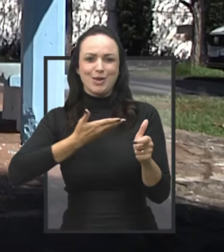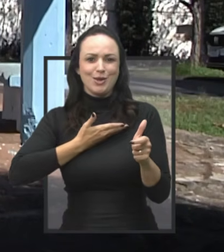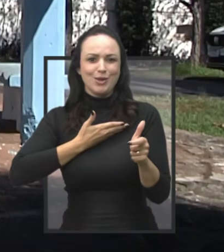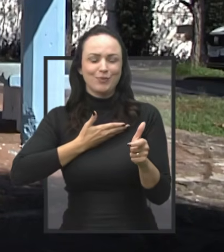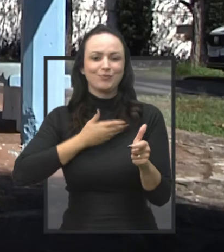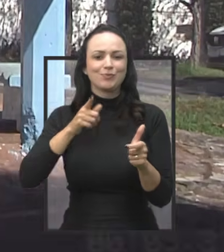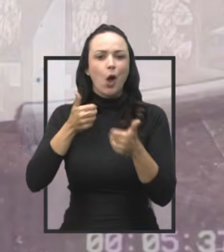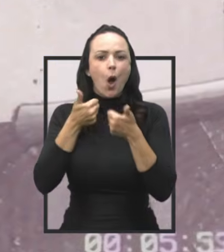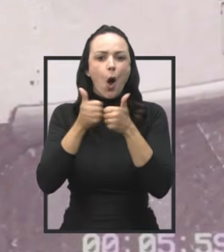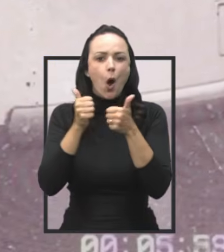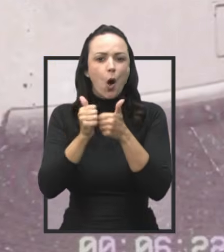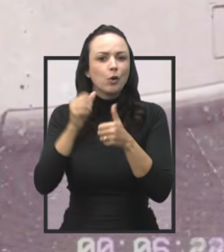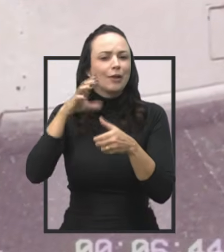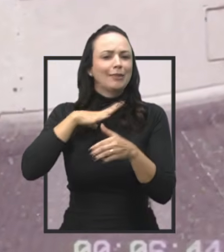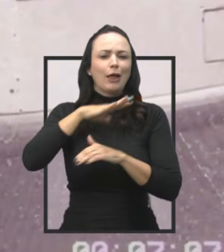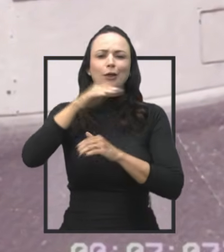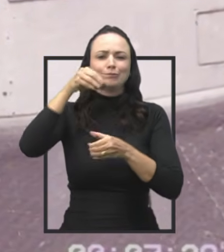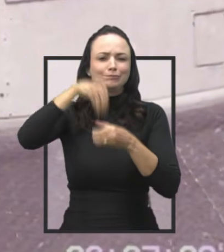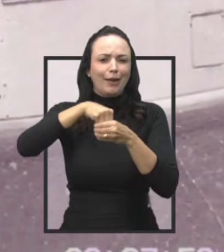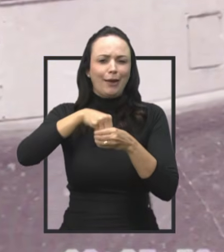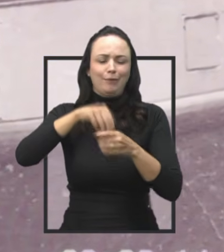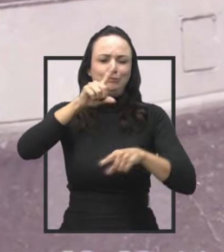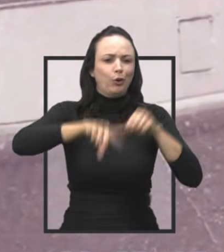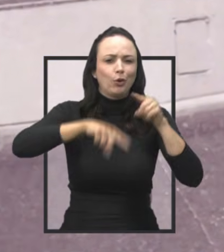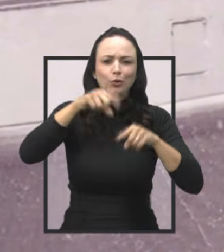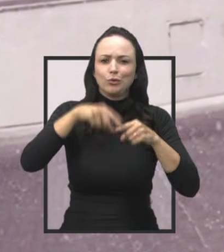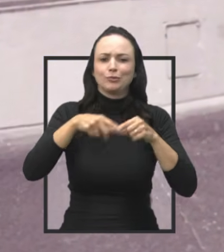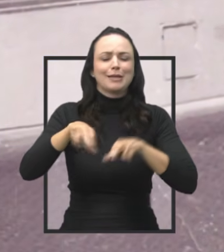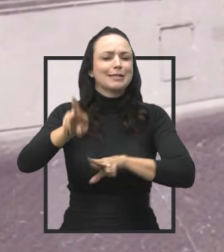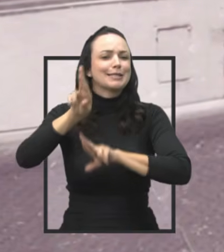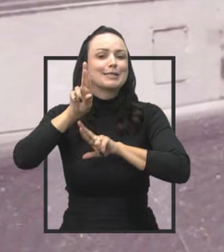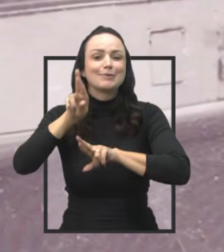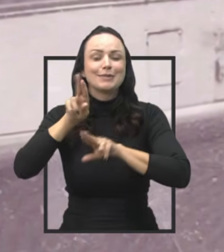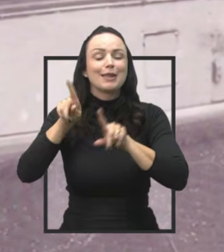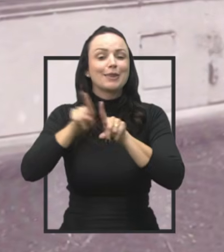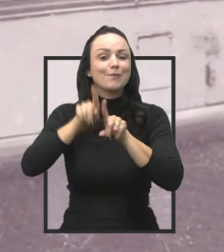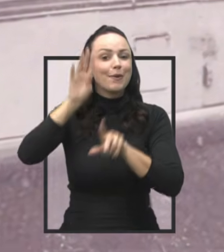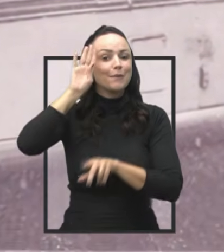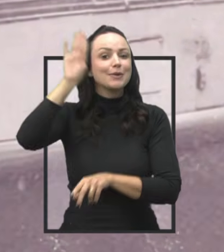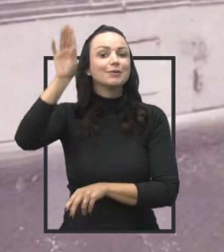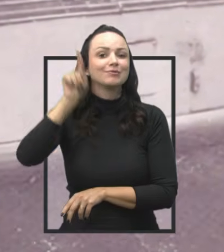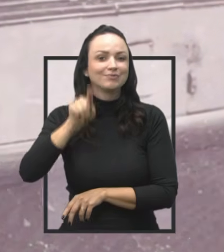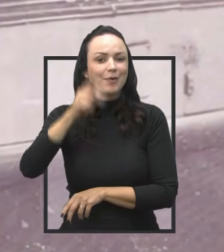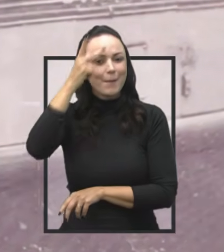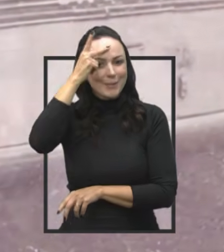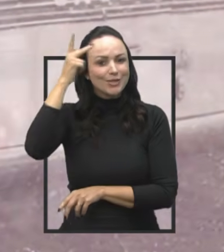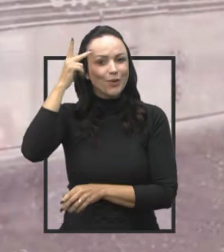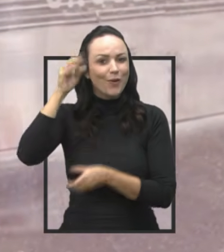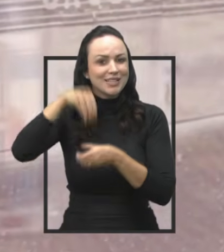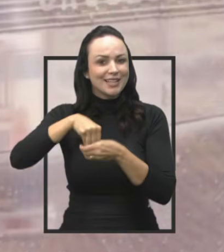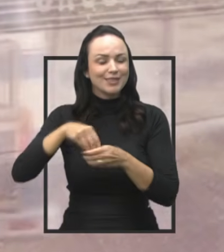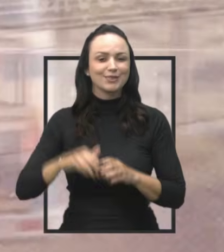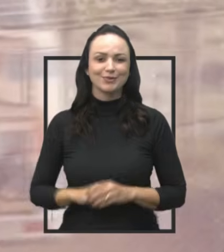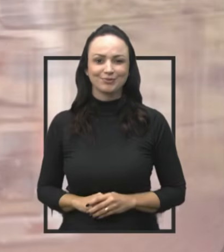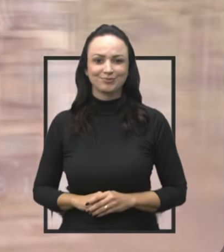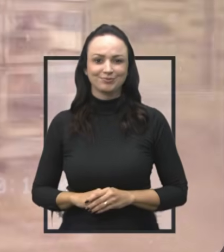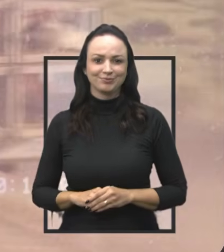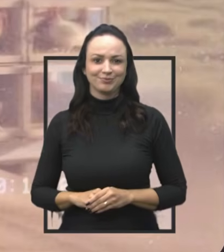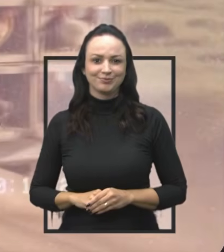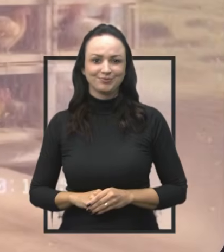E naqueles ônibus cabia de tudo: produtos, esperanças e principalmente pessoas.